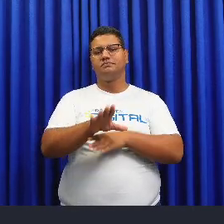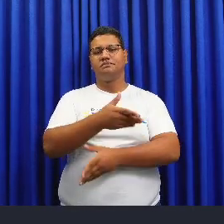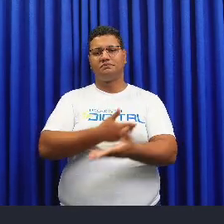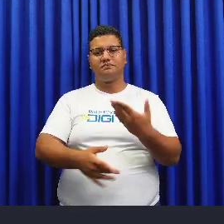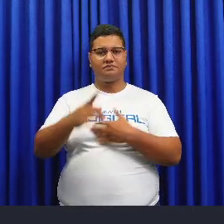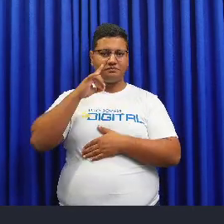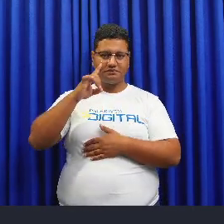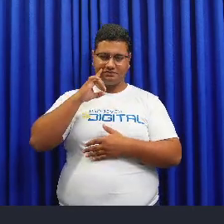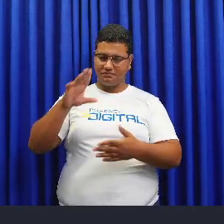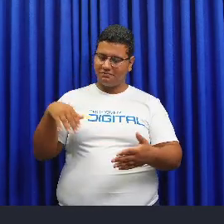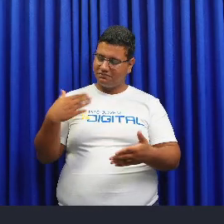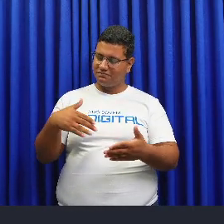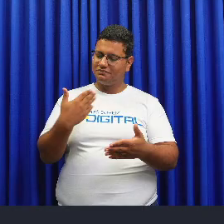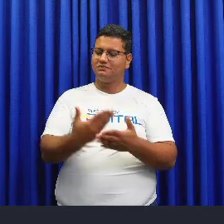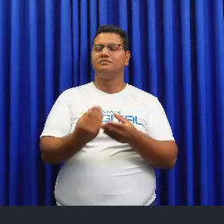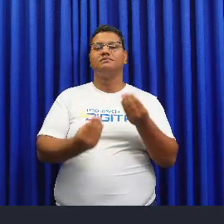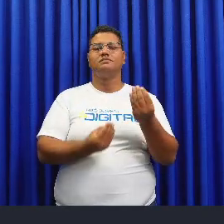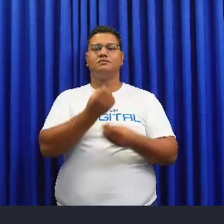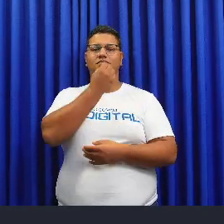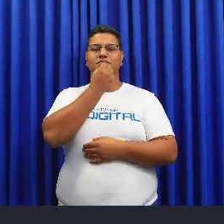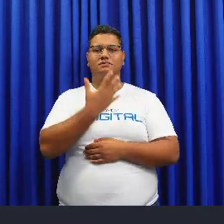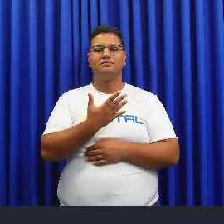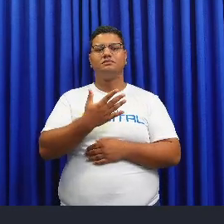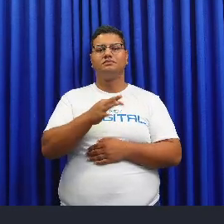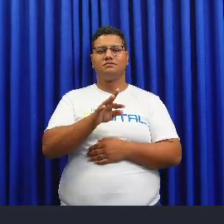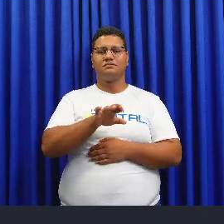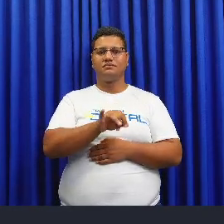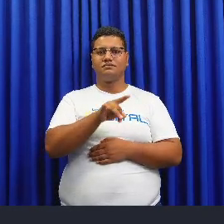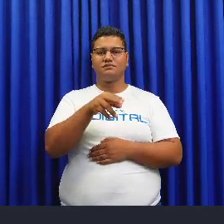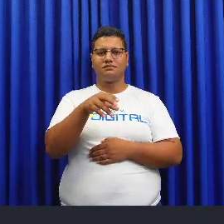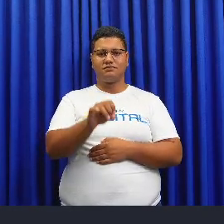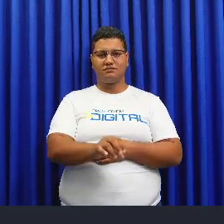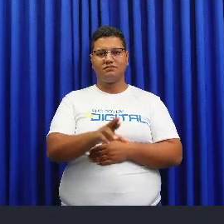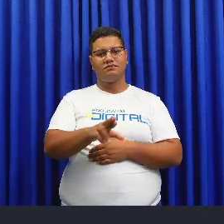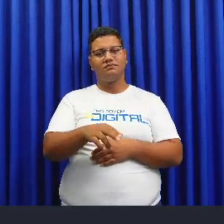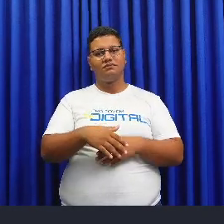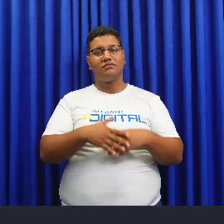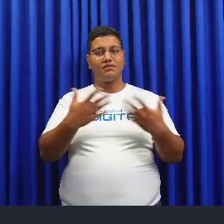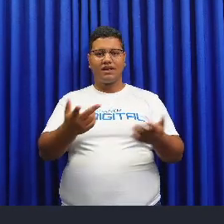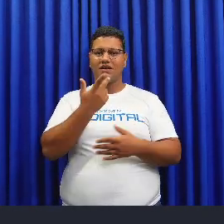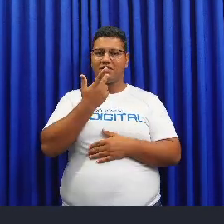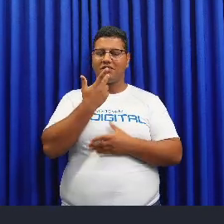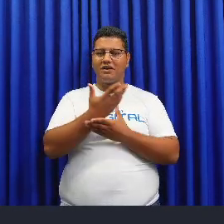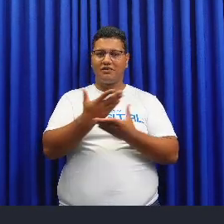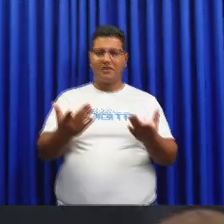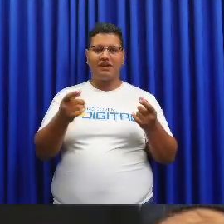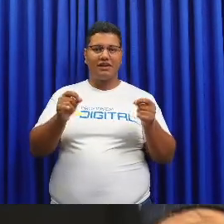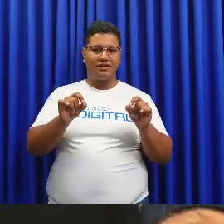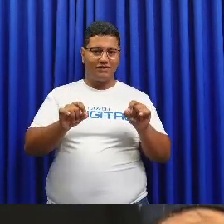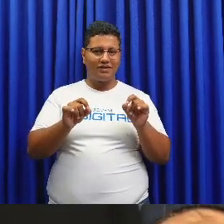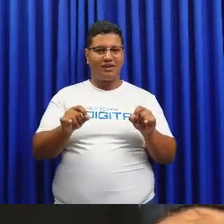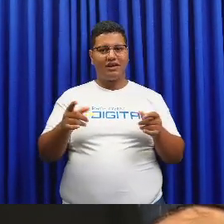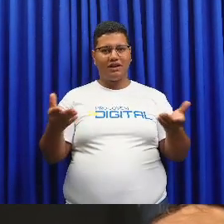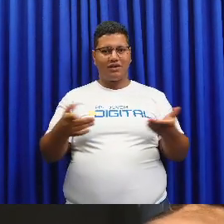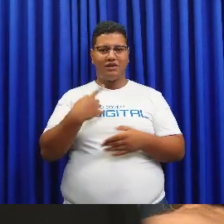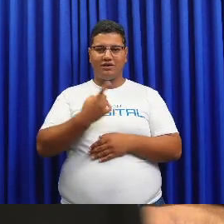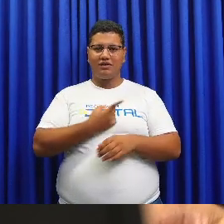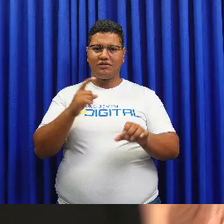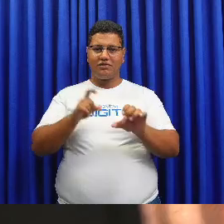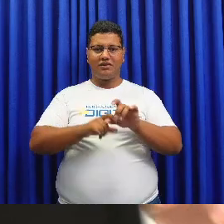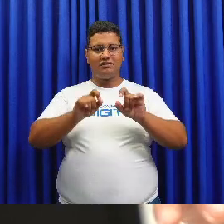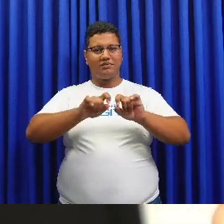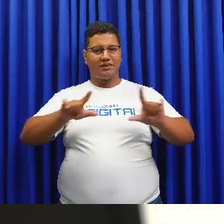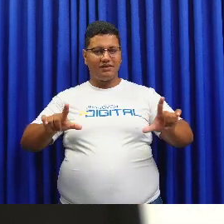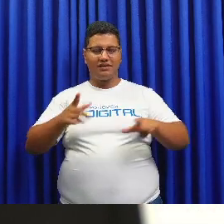auxiliar no dia a dia como um bom freelancer, beleza? Dito isso, pessoal, voltando aqui para a